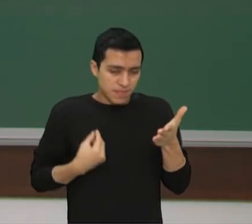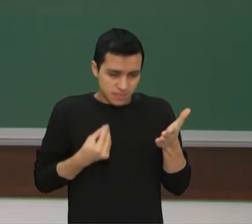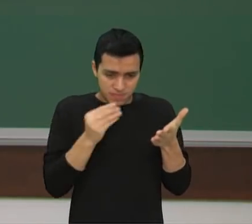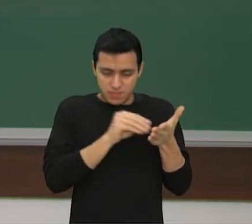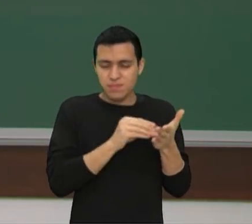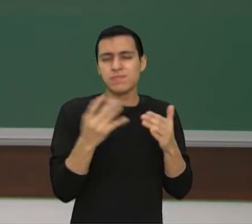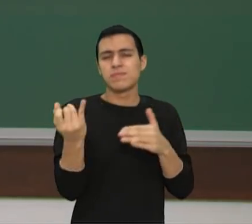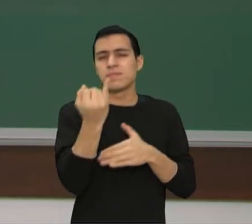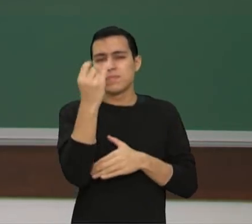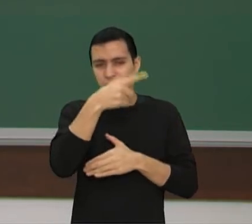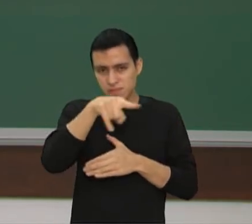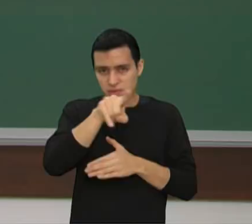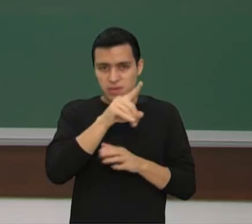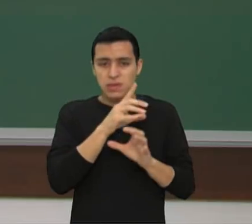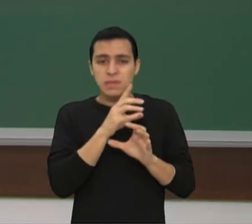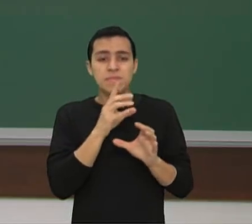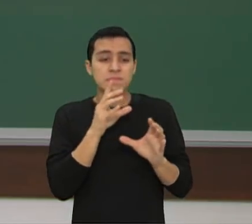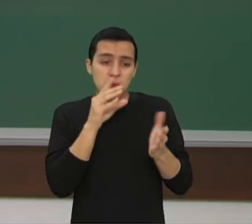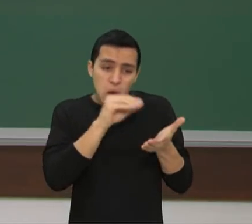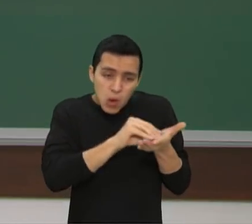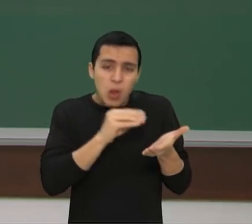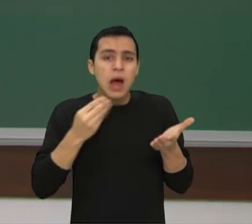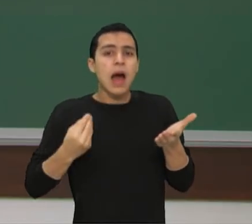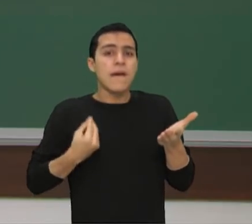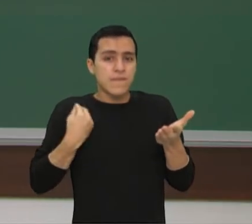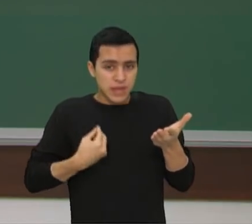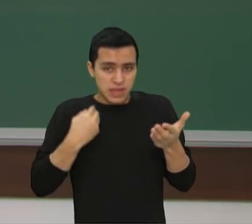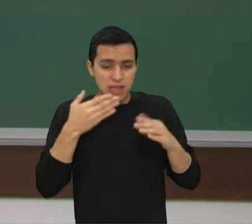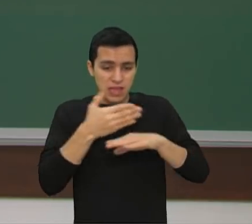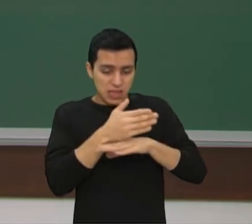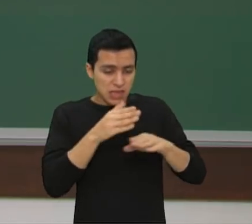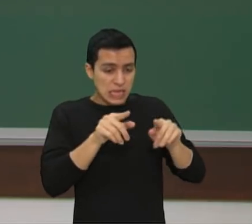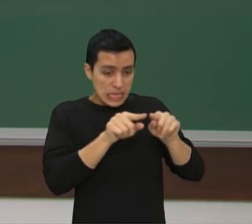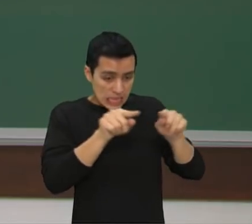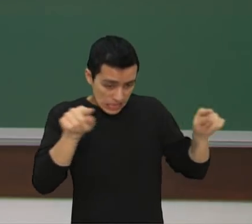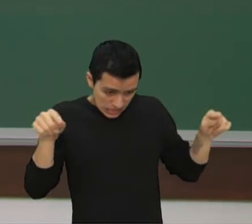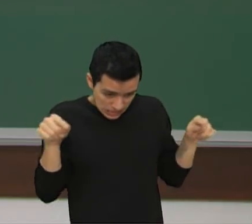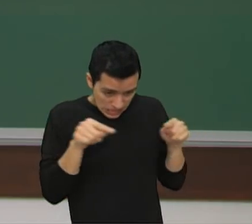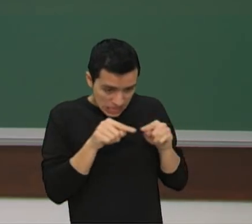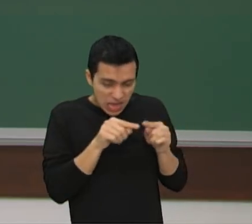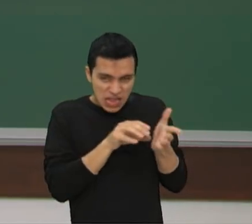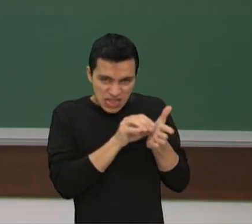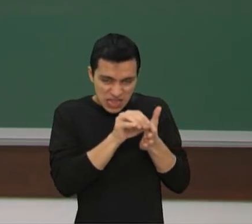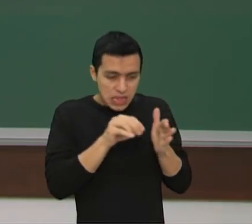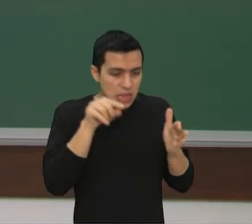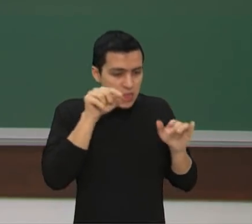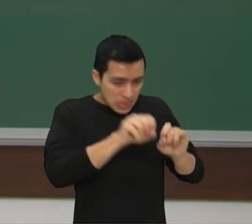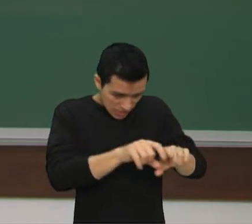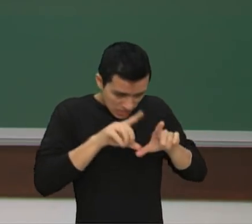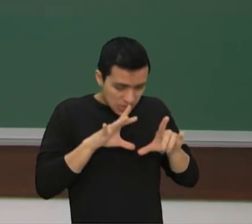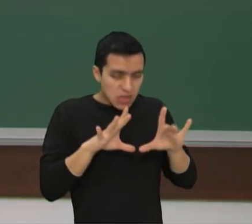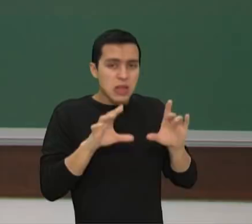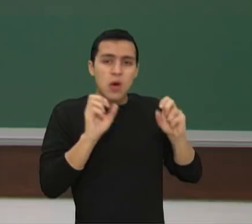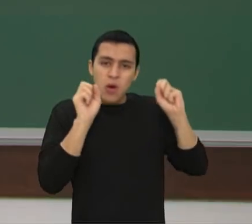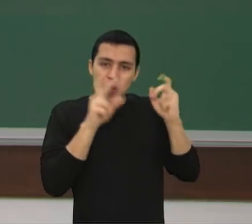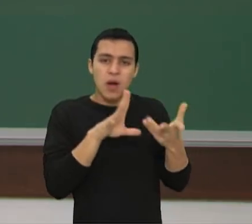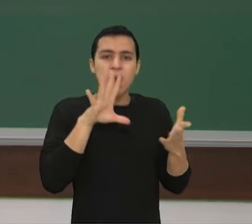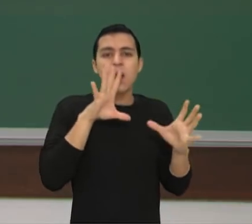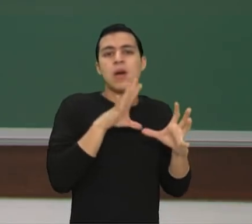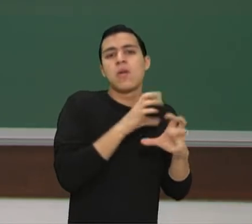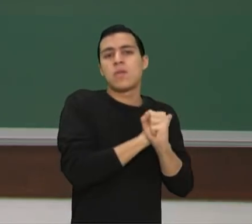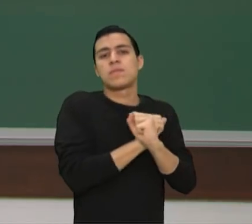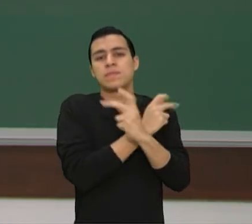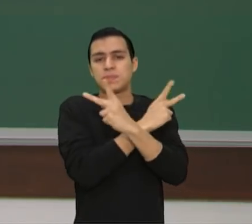Isso é muito importante para contar a presença de vocês. Então, a hora que entrar lá, já entra no linkzinho, dá OK na chamada lá para a gente